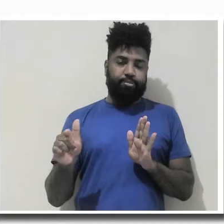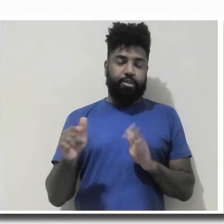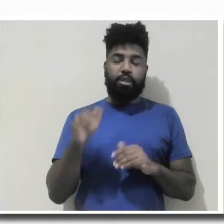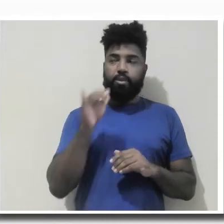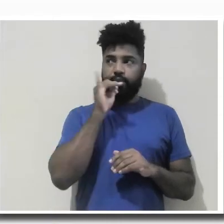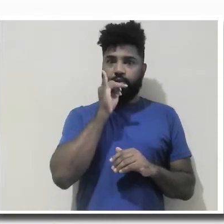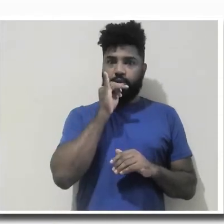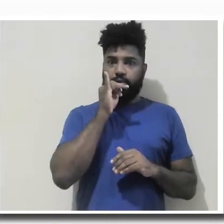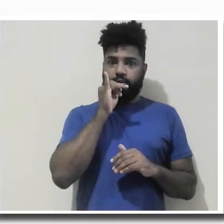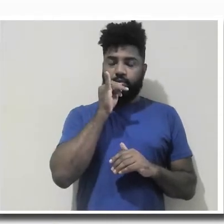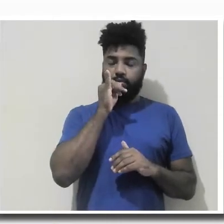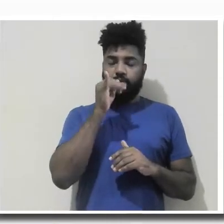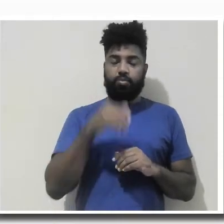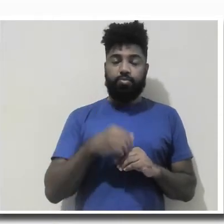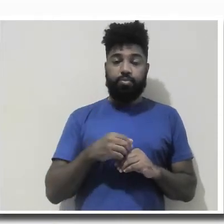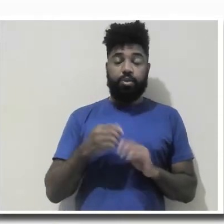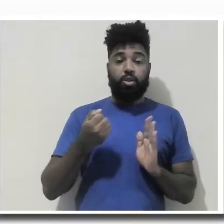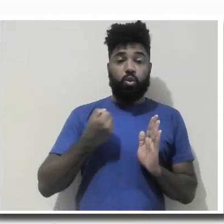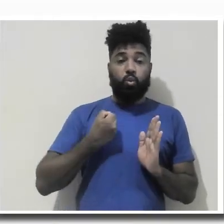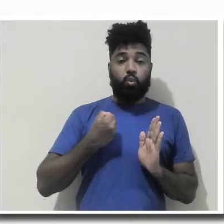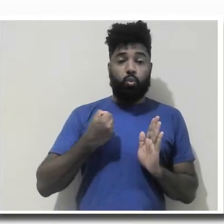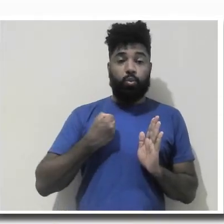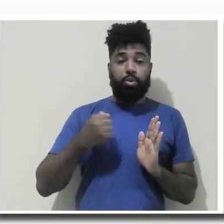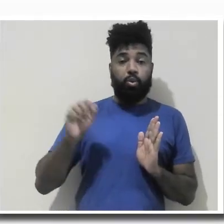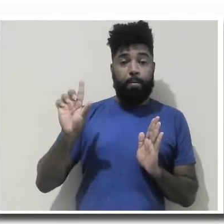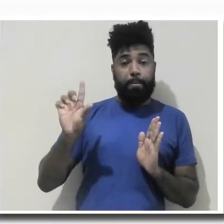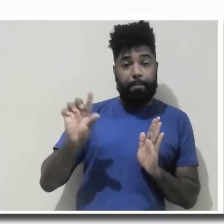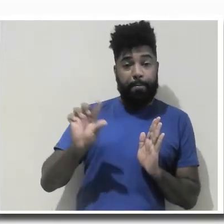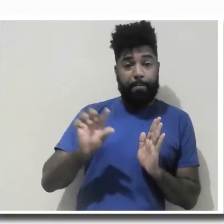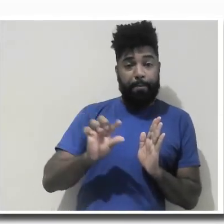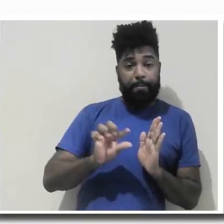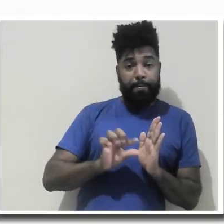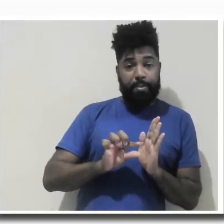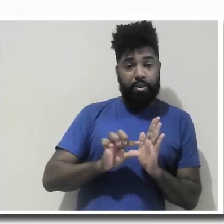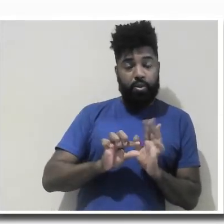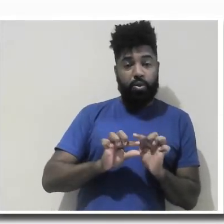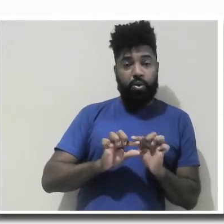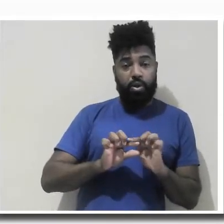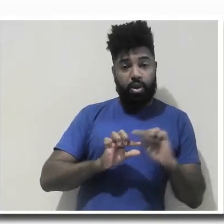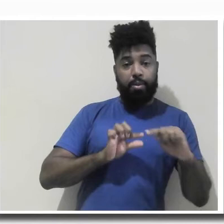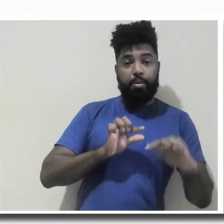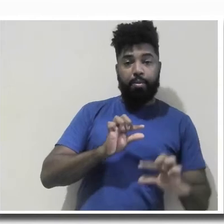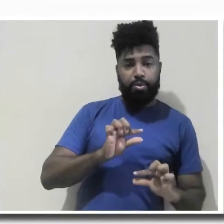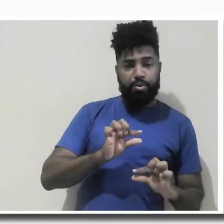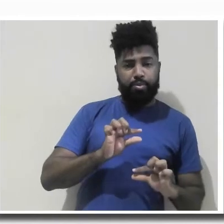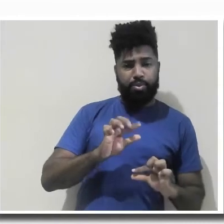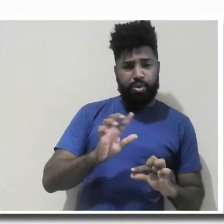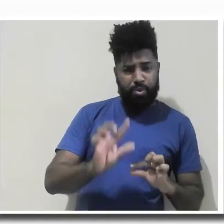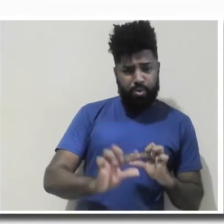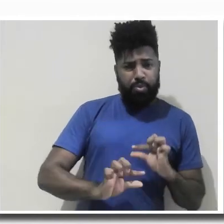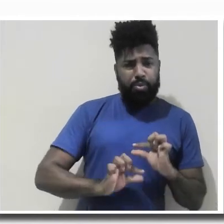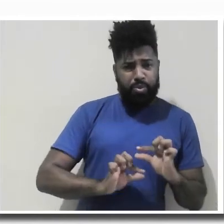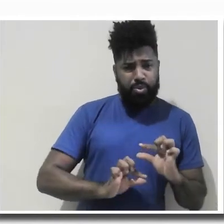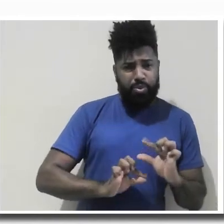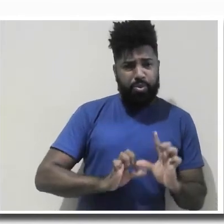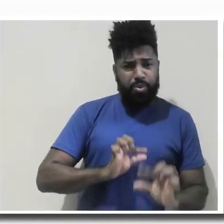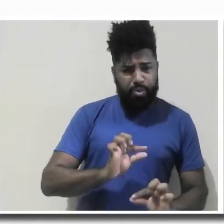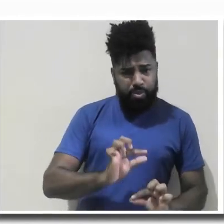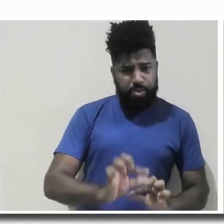por suposição, apresentamos um número mínimo, a gente pode criar um menor que ele. E assim também um